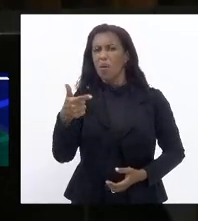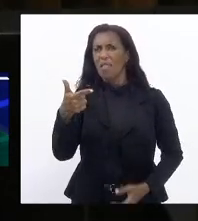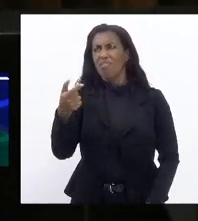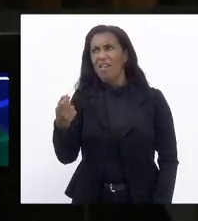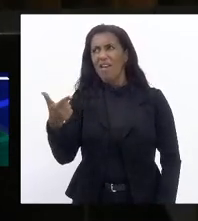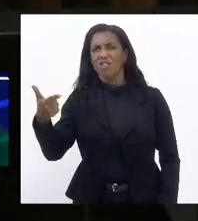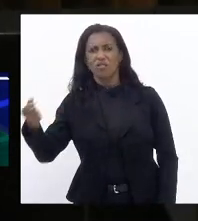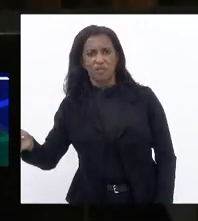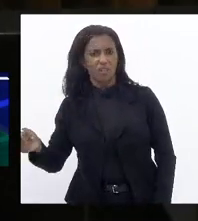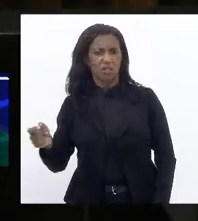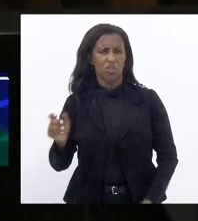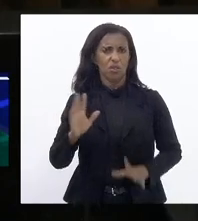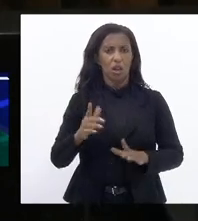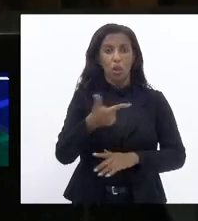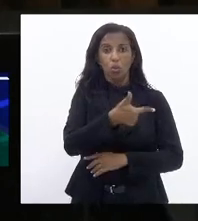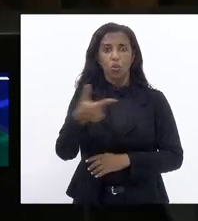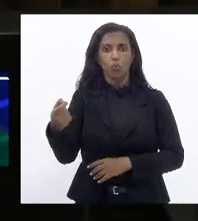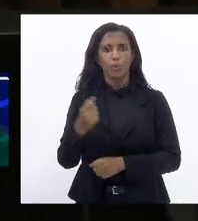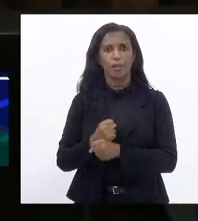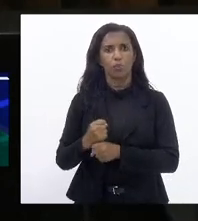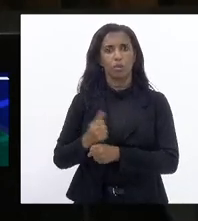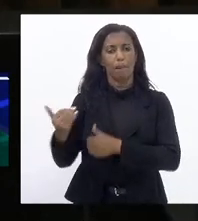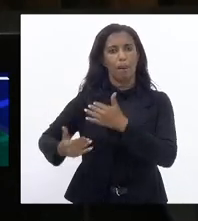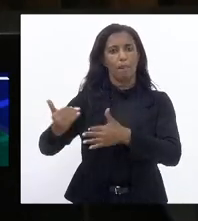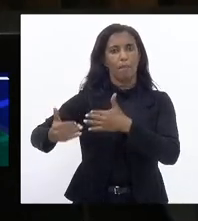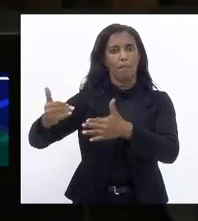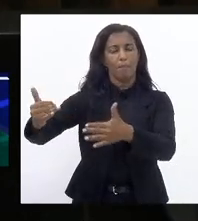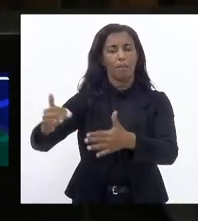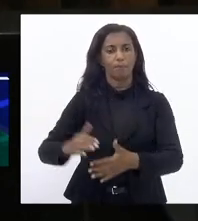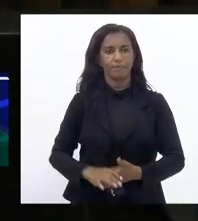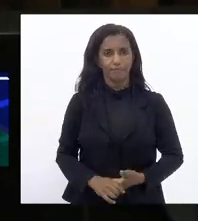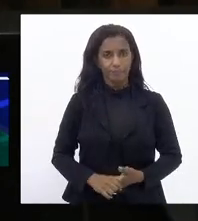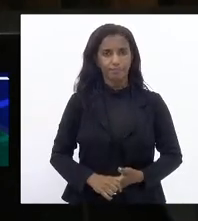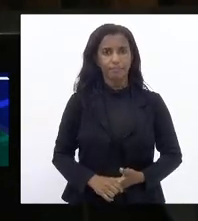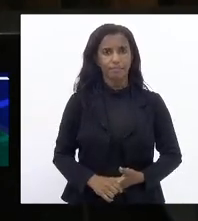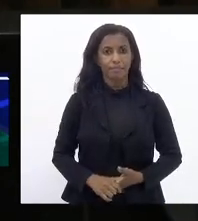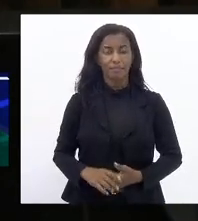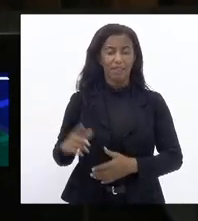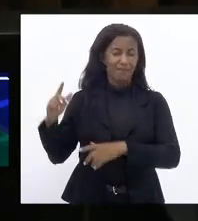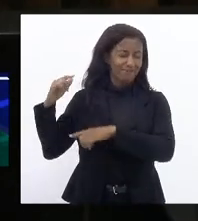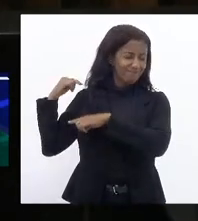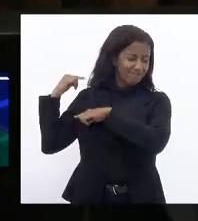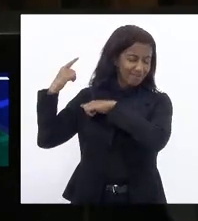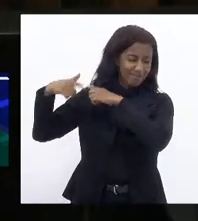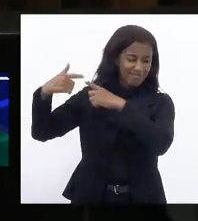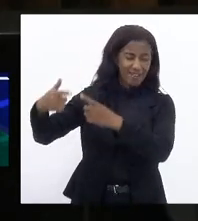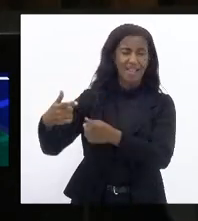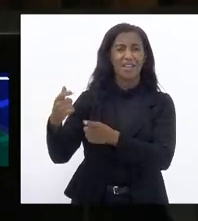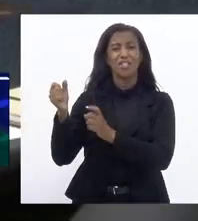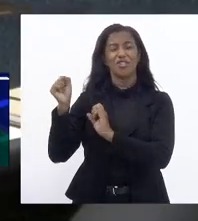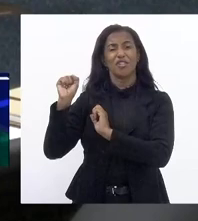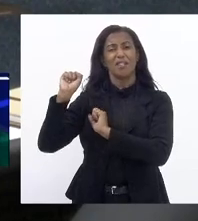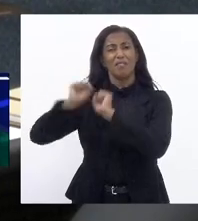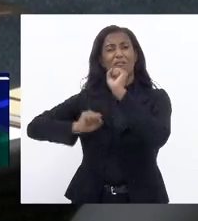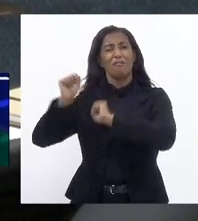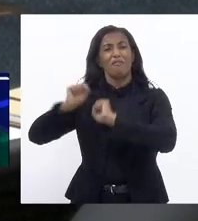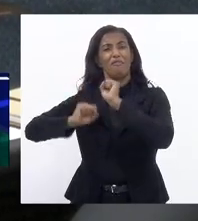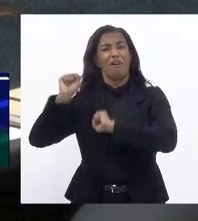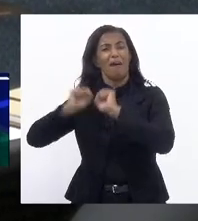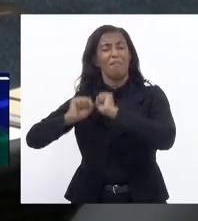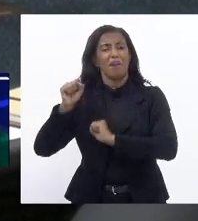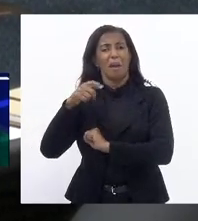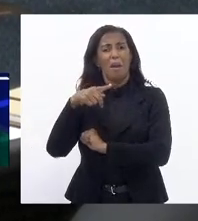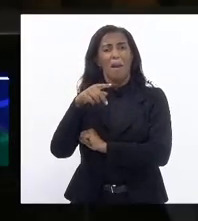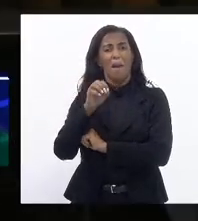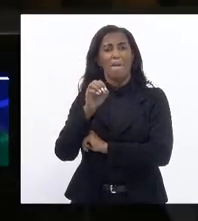as famílias moram ali há 200 anos. Há 200 anos, deputada Célia Jordão, desde que a fábrica de pólvora foi